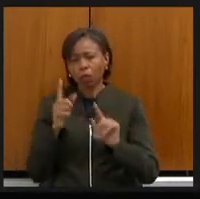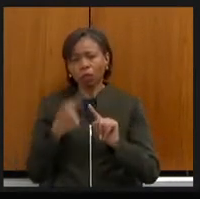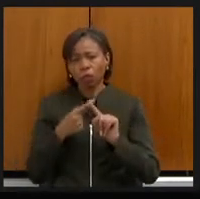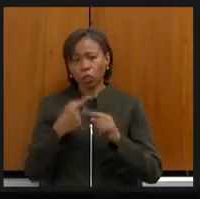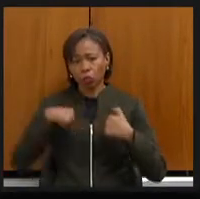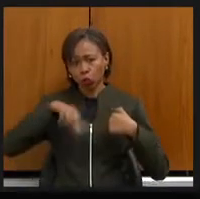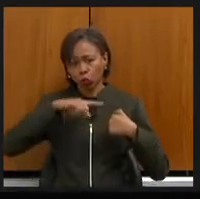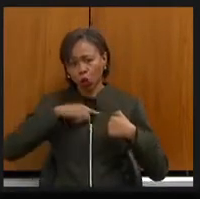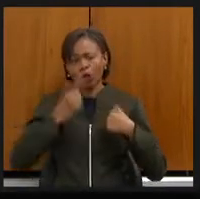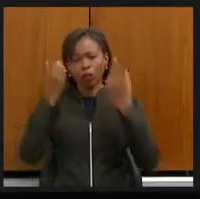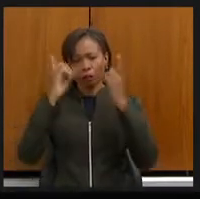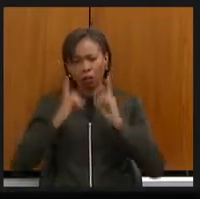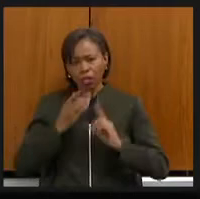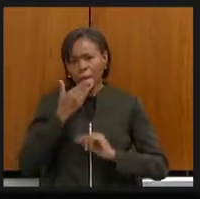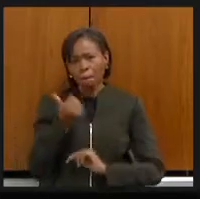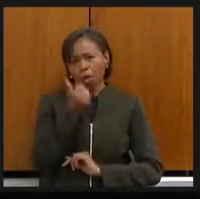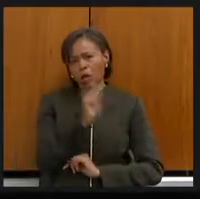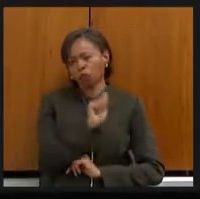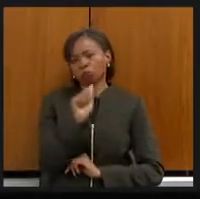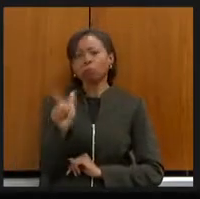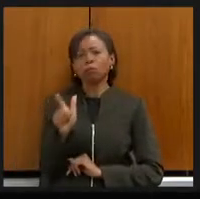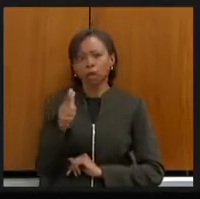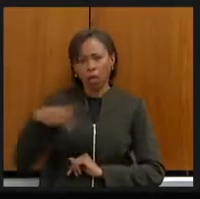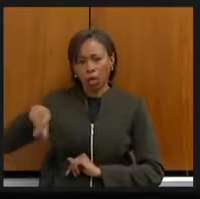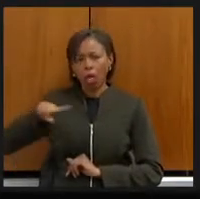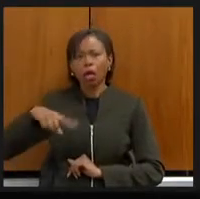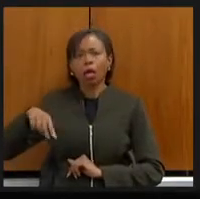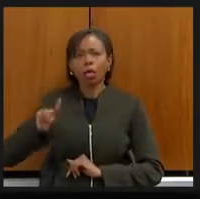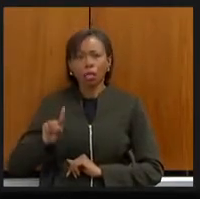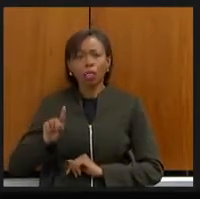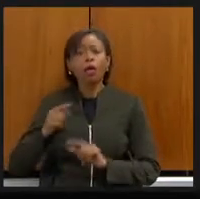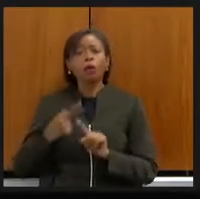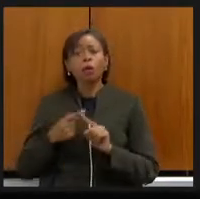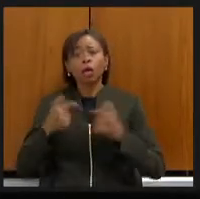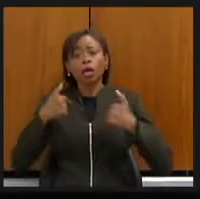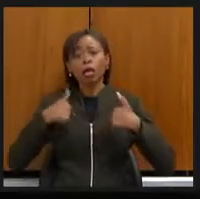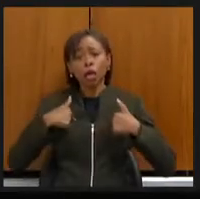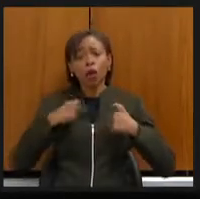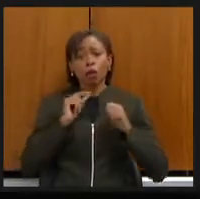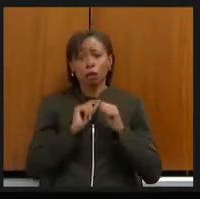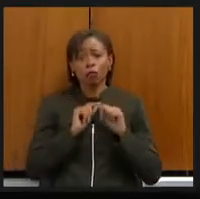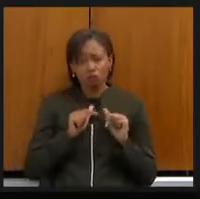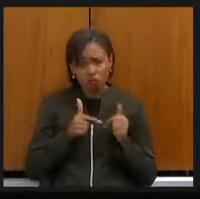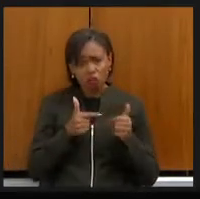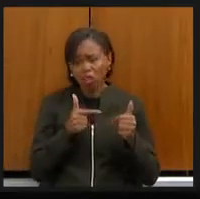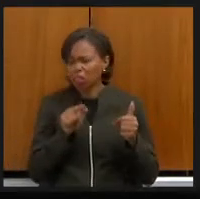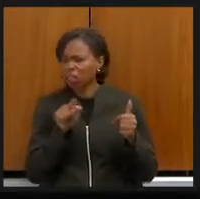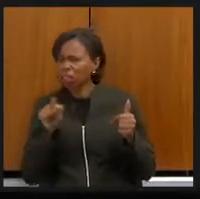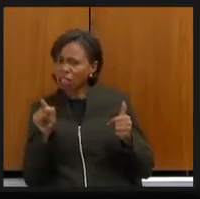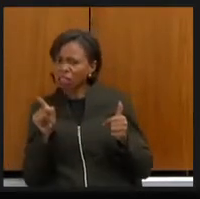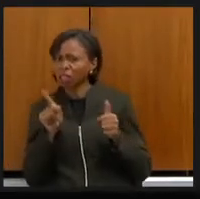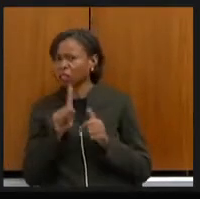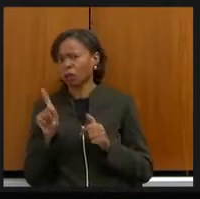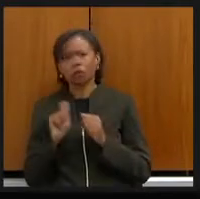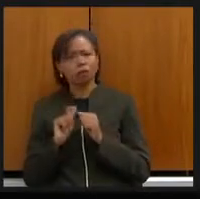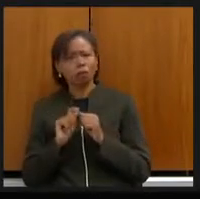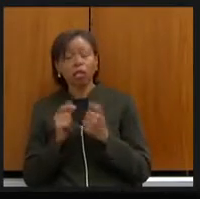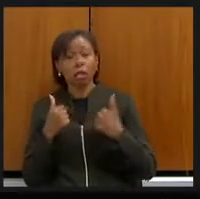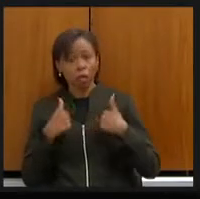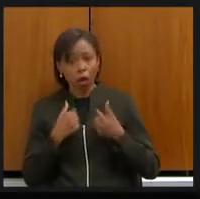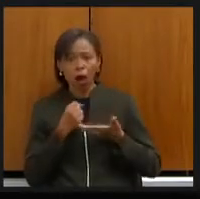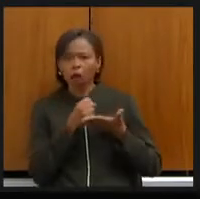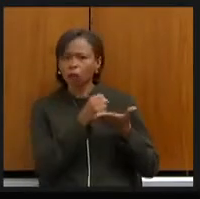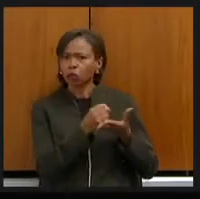somos melhor do que ele já tem o que eu faço eles não passa eu ajudo muita